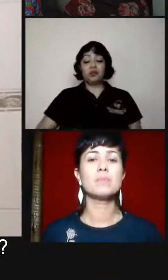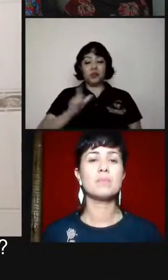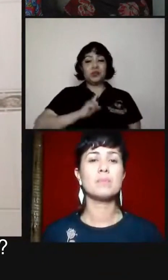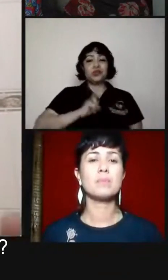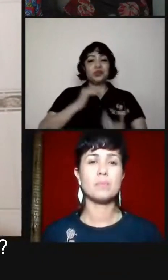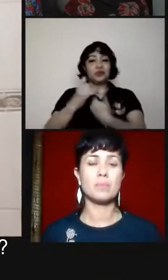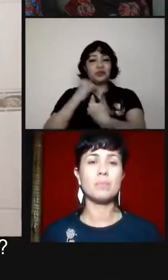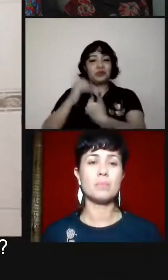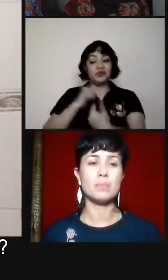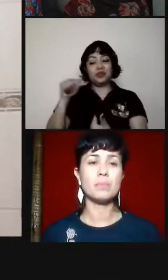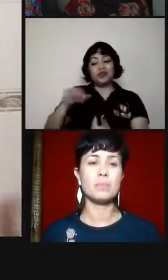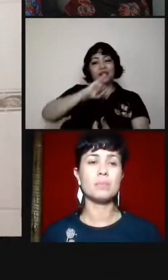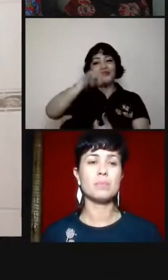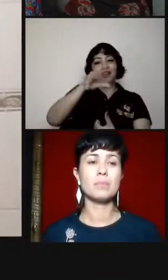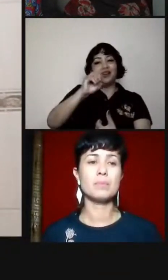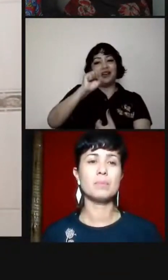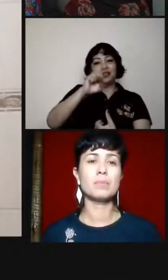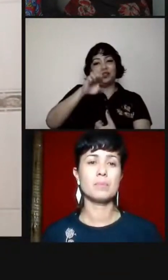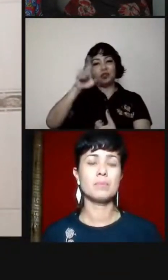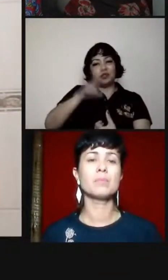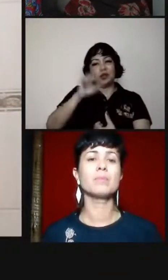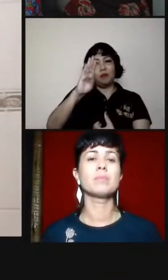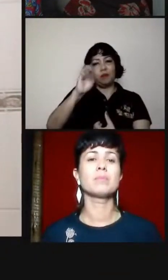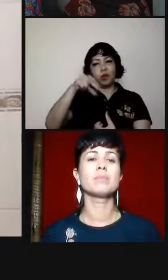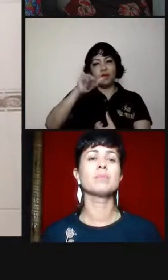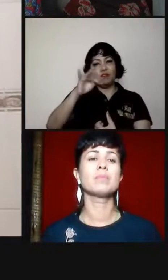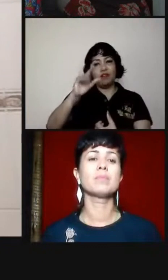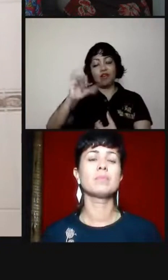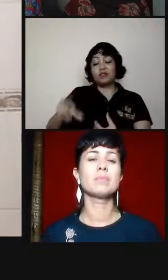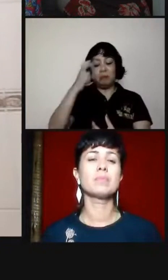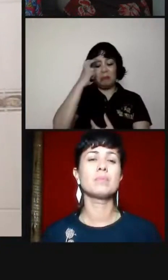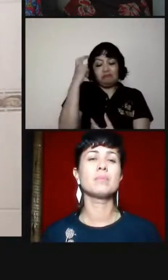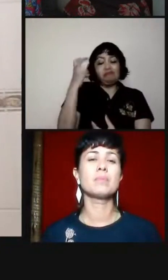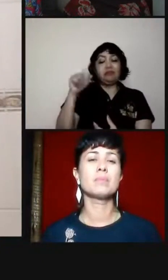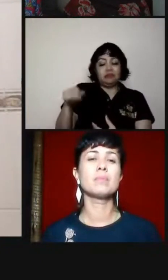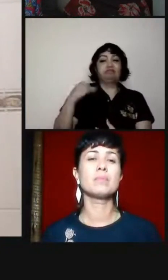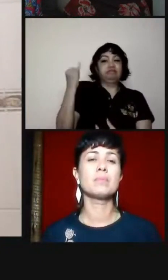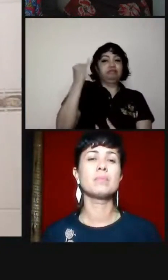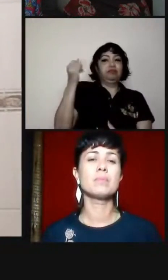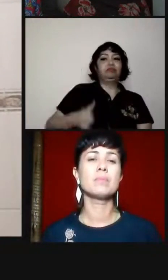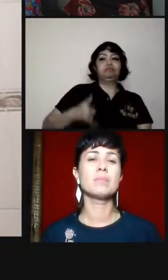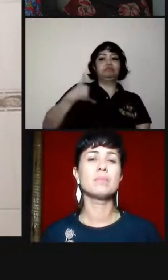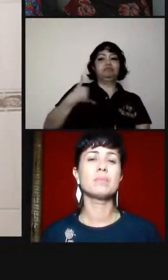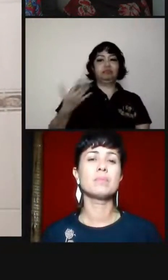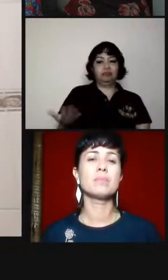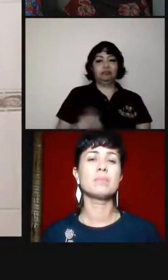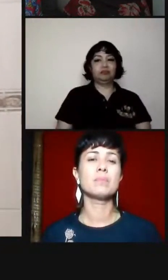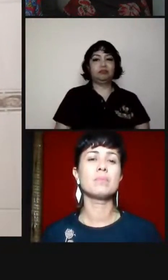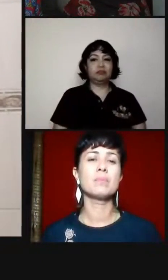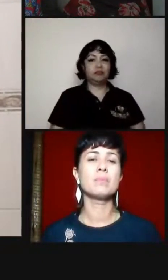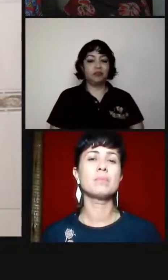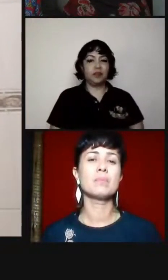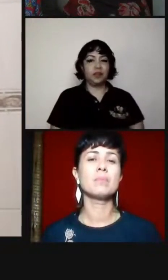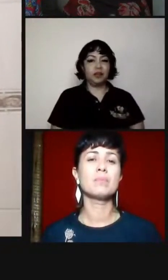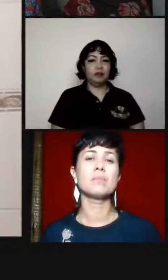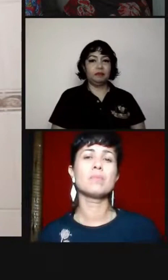José Bonifácio, né? Que foi uma pessoa inteligentíssima aí, importante nesse período também da independência do